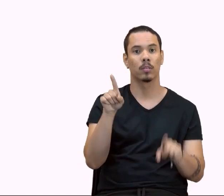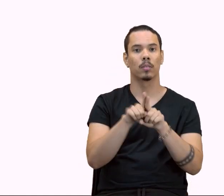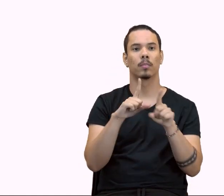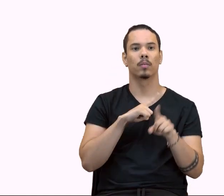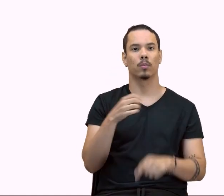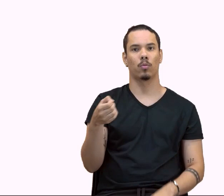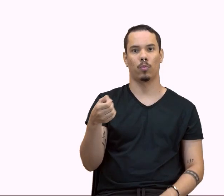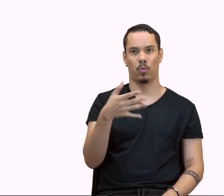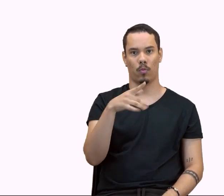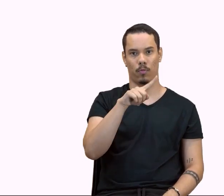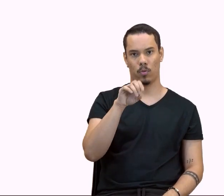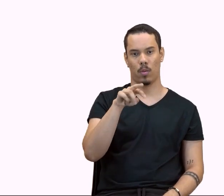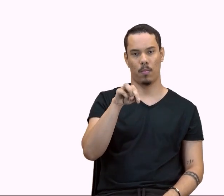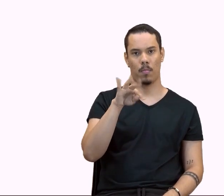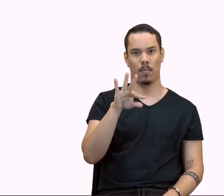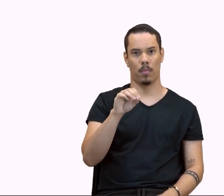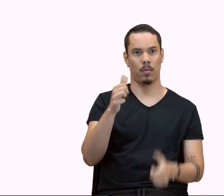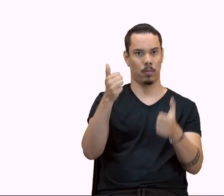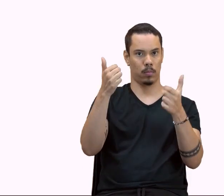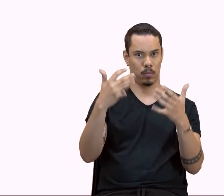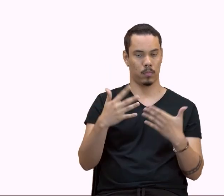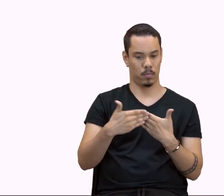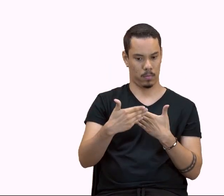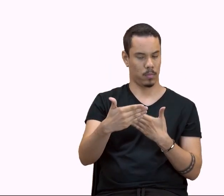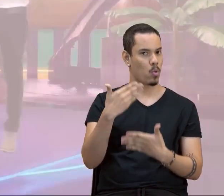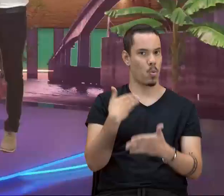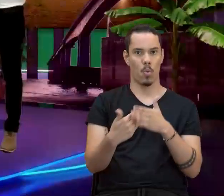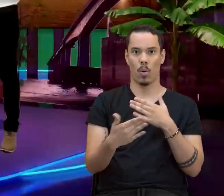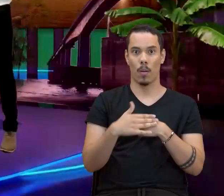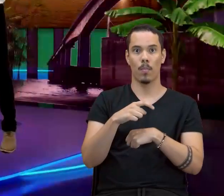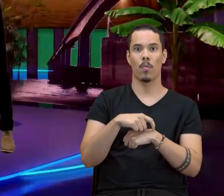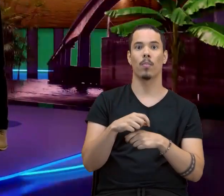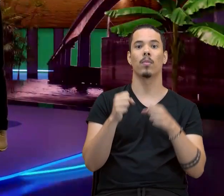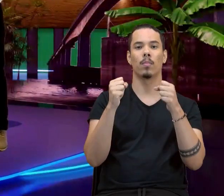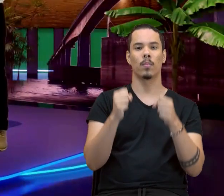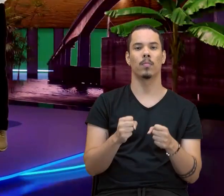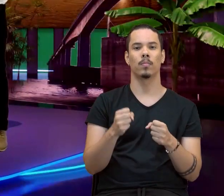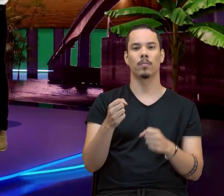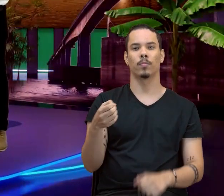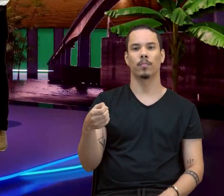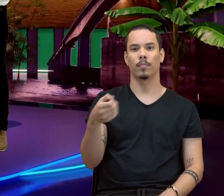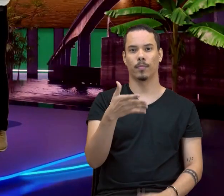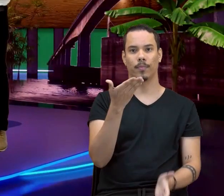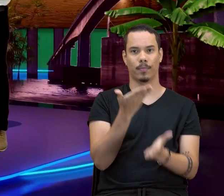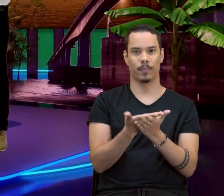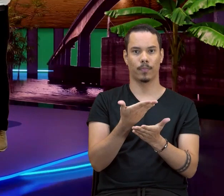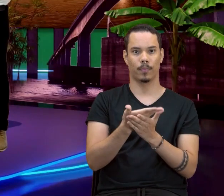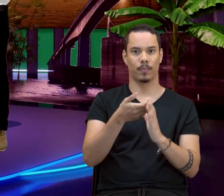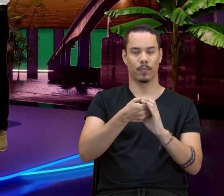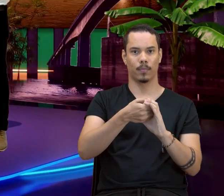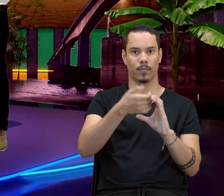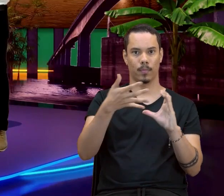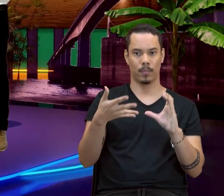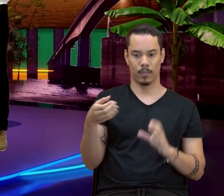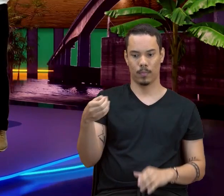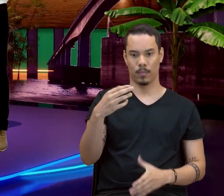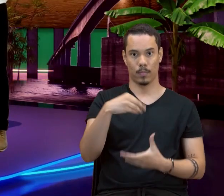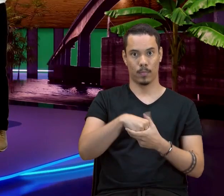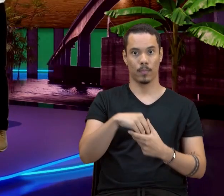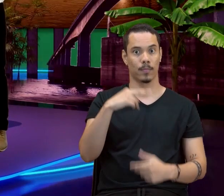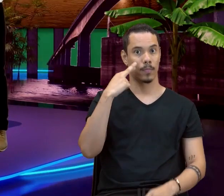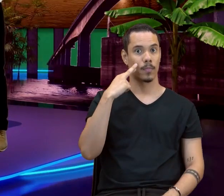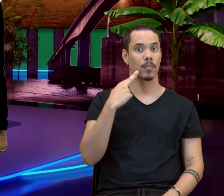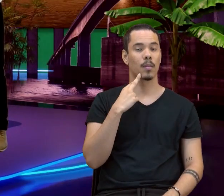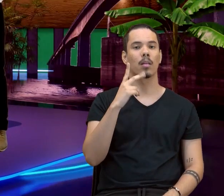zoneamento a ser mencionado, lançado a qualquer momento, né, que são novos estudos sobre as características atuais de Rondônia, porque tivemos